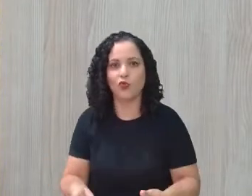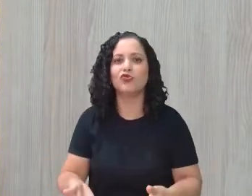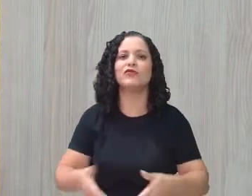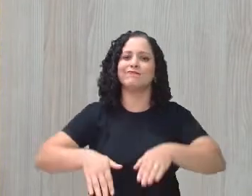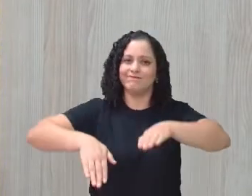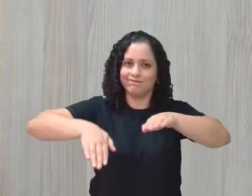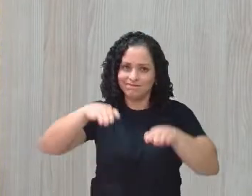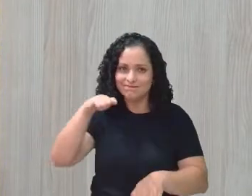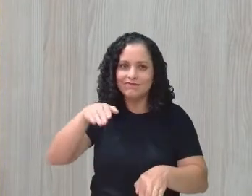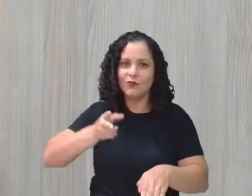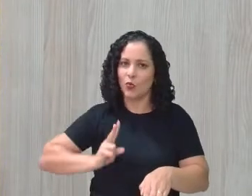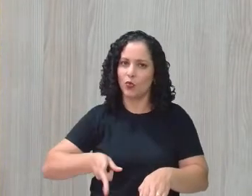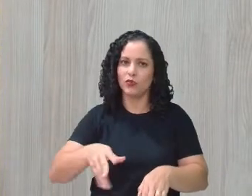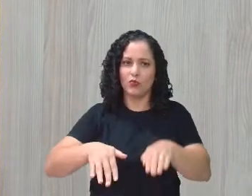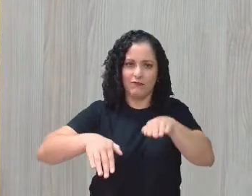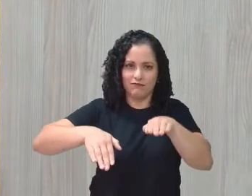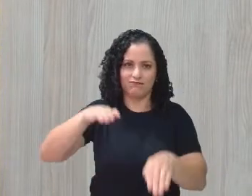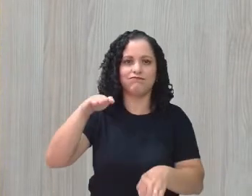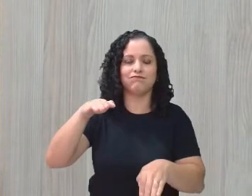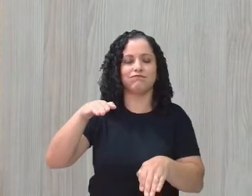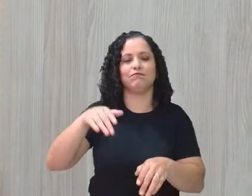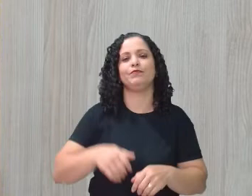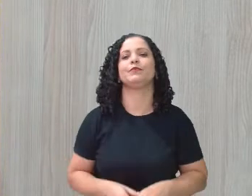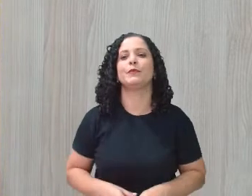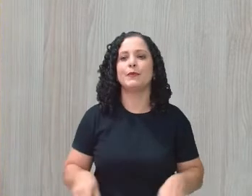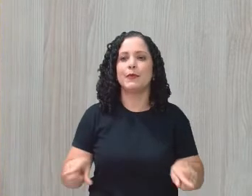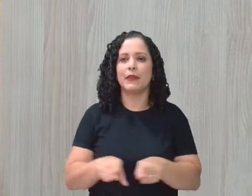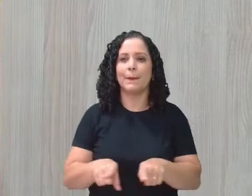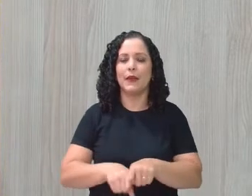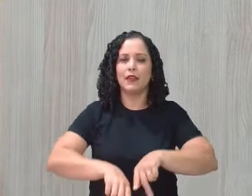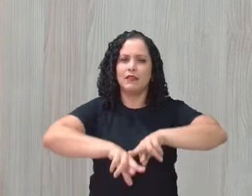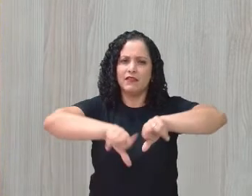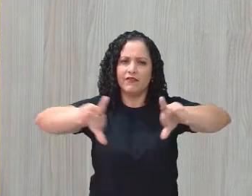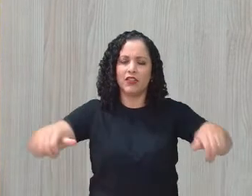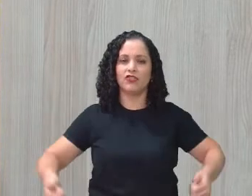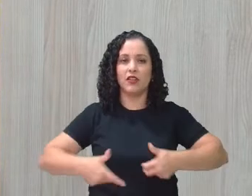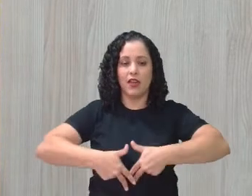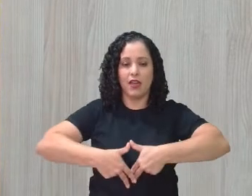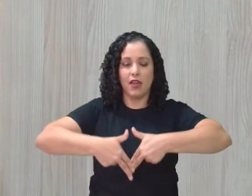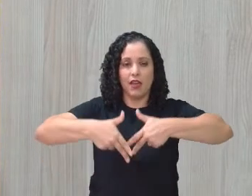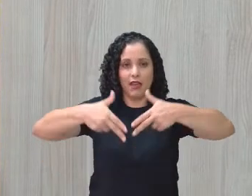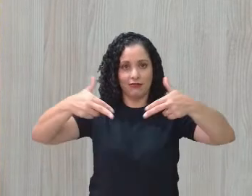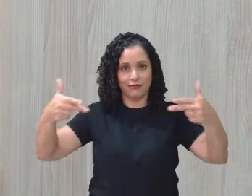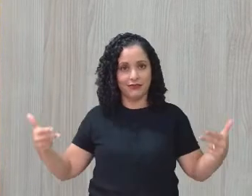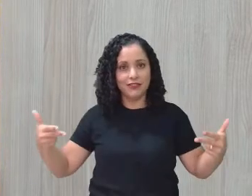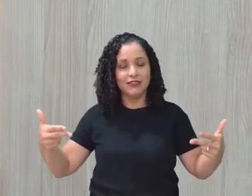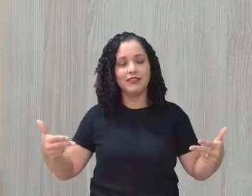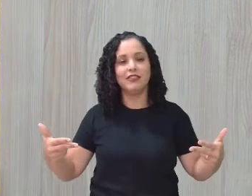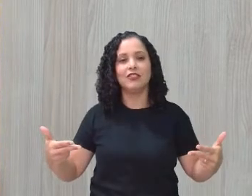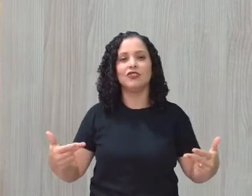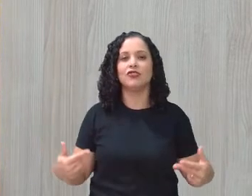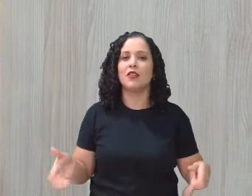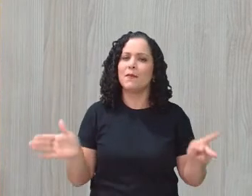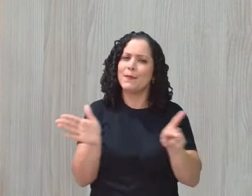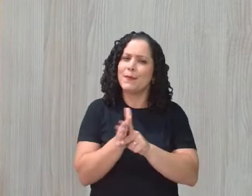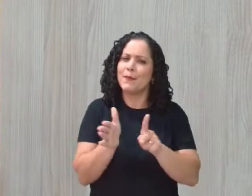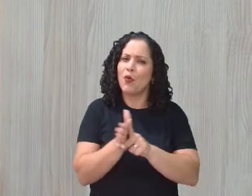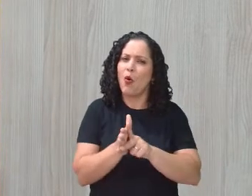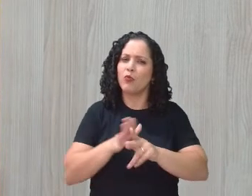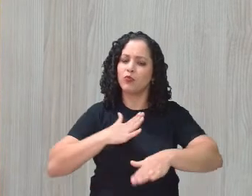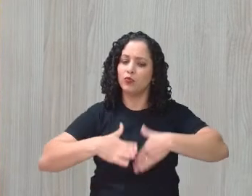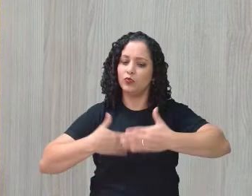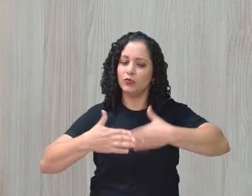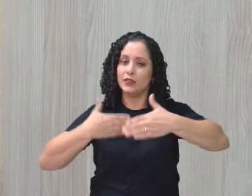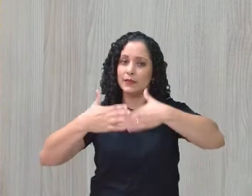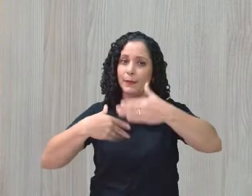de várias formas, né? Em questões de etnias, em questões do próprio